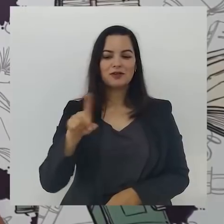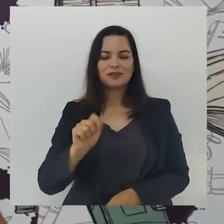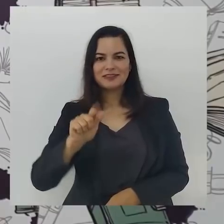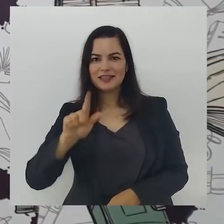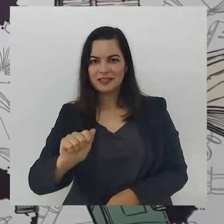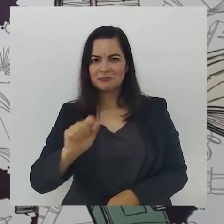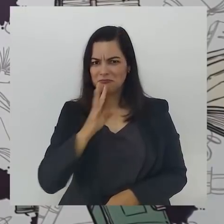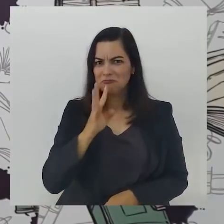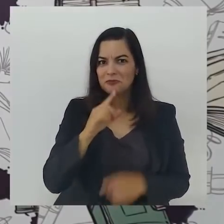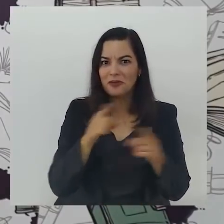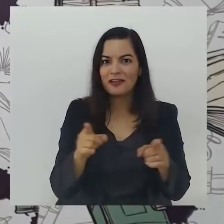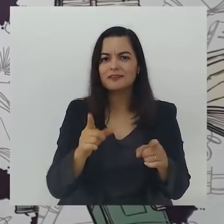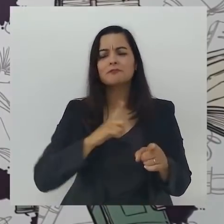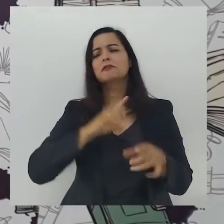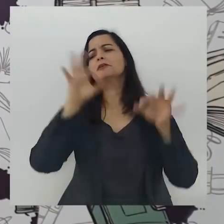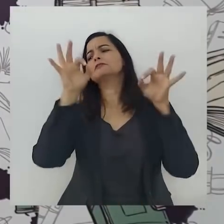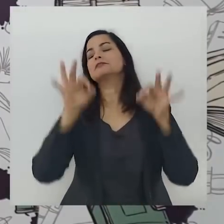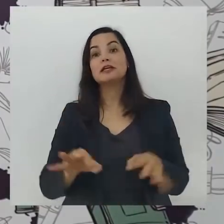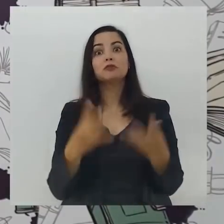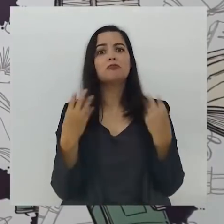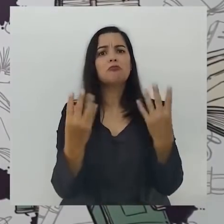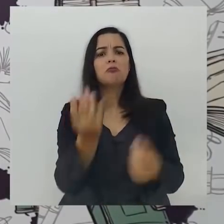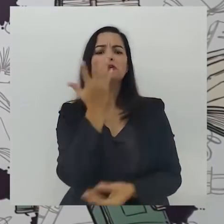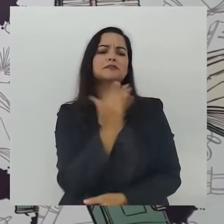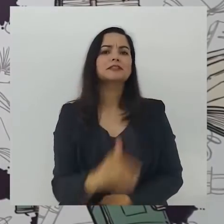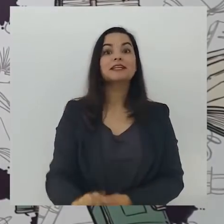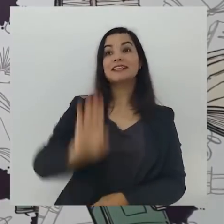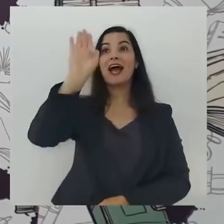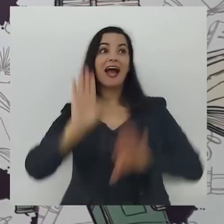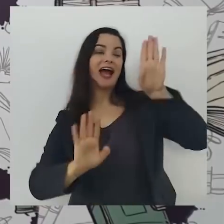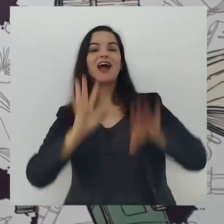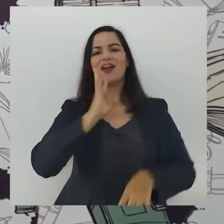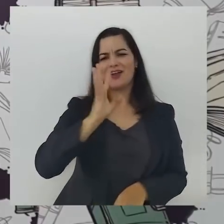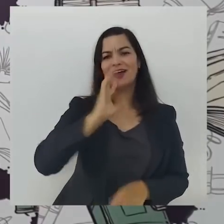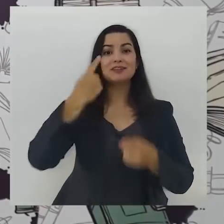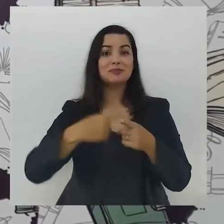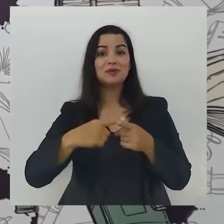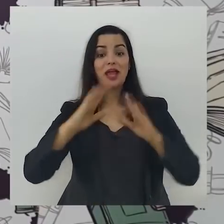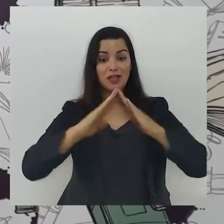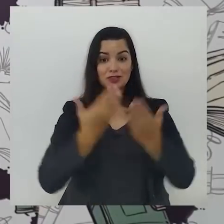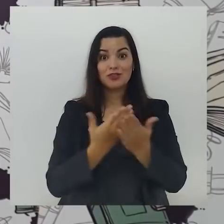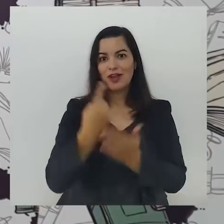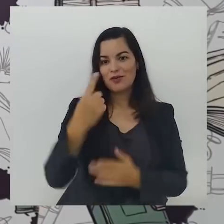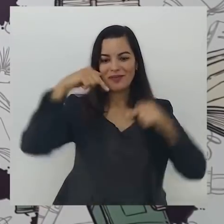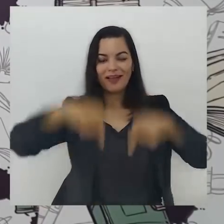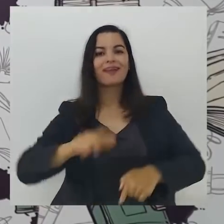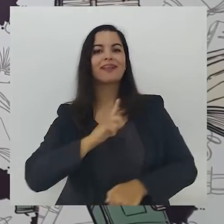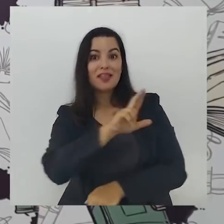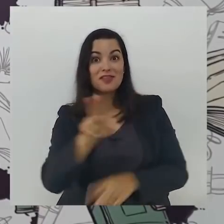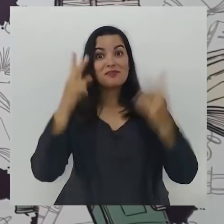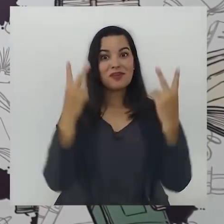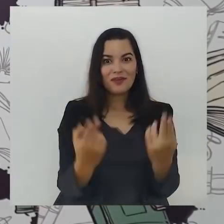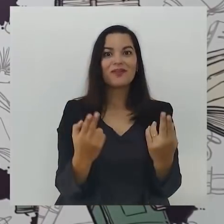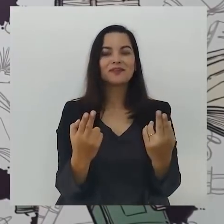Eu tenho certeza que muitas crianças levantaram a mão porque é o nome de uma escola aqui da nossa rede.